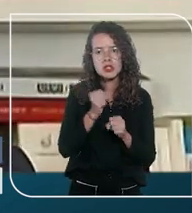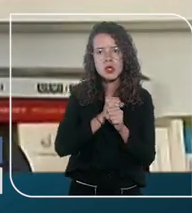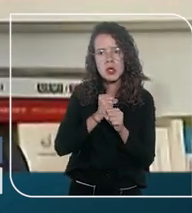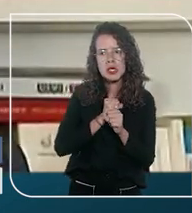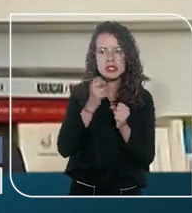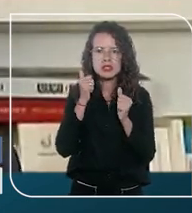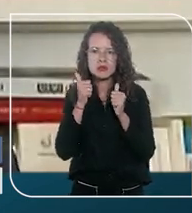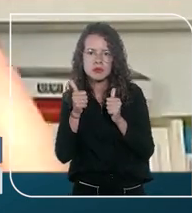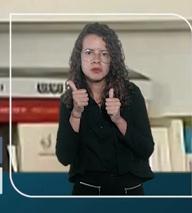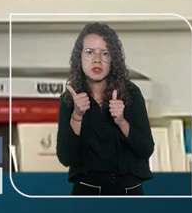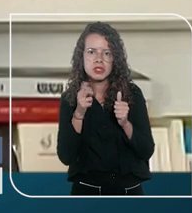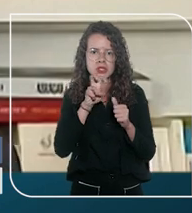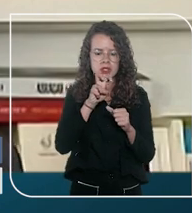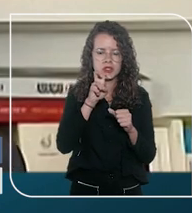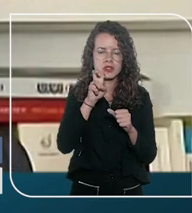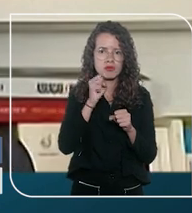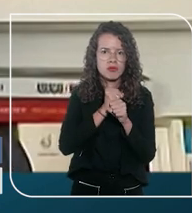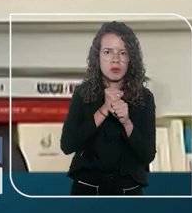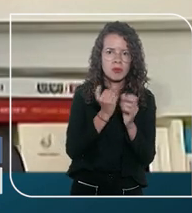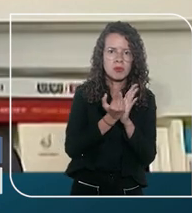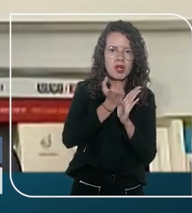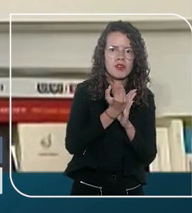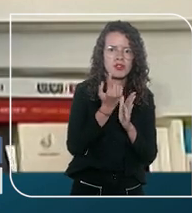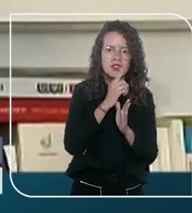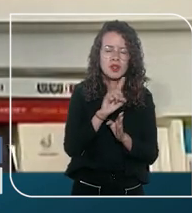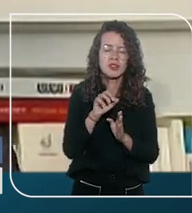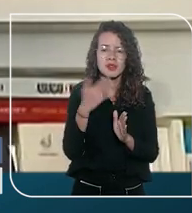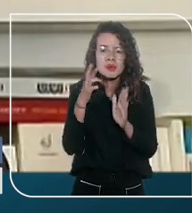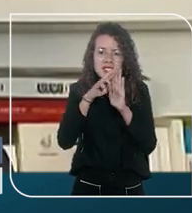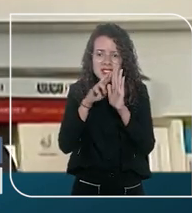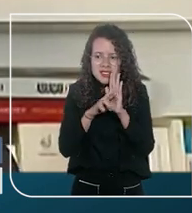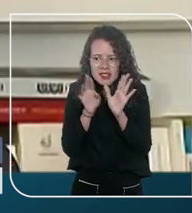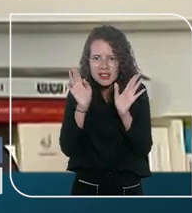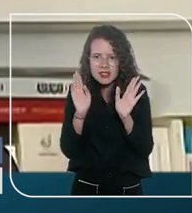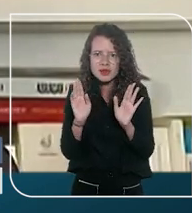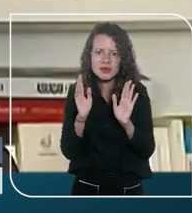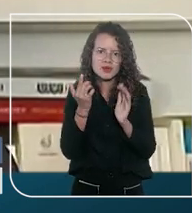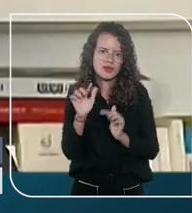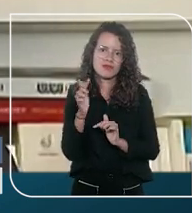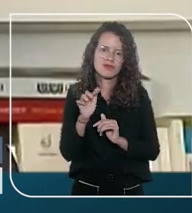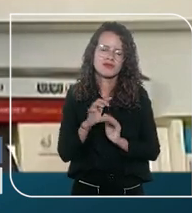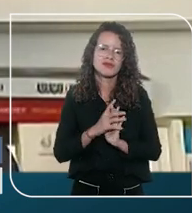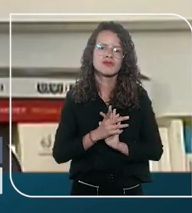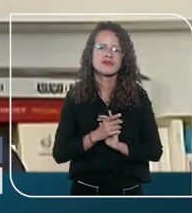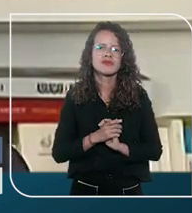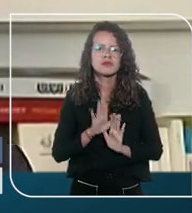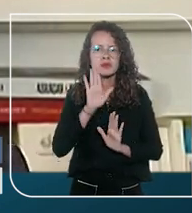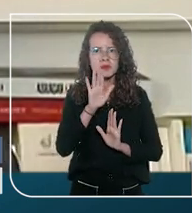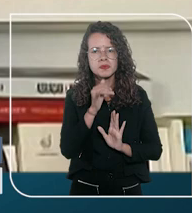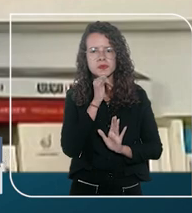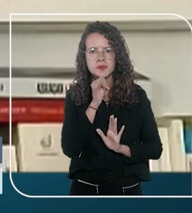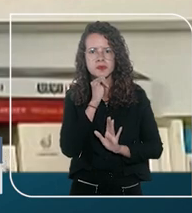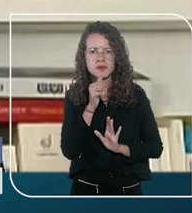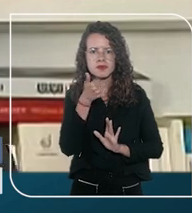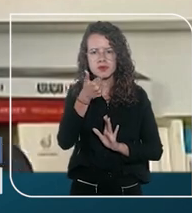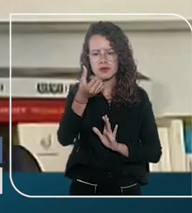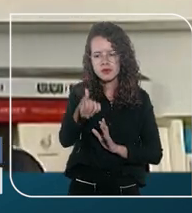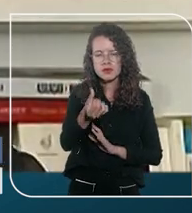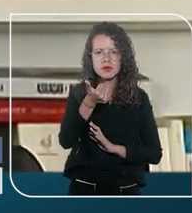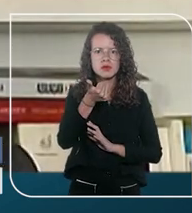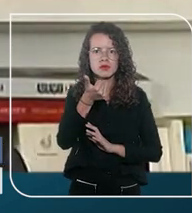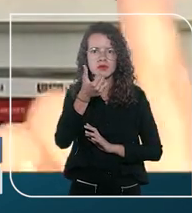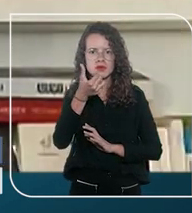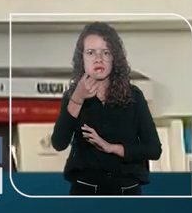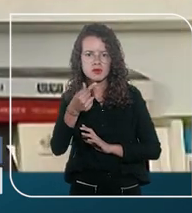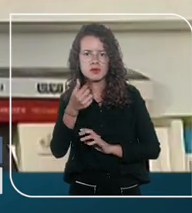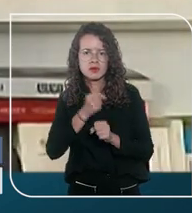não, mas a gente tem alguns sinais de interpretação jurisprudencial dizendo, olha, 16 anos, 17 anos,